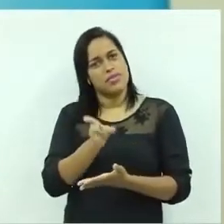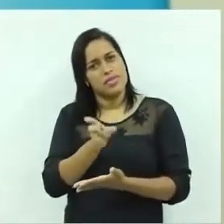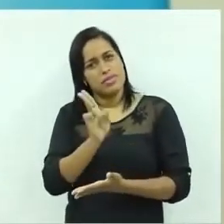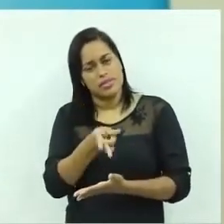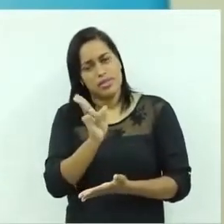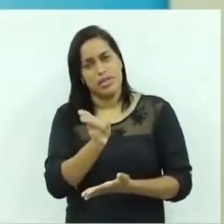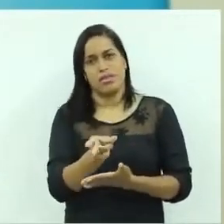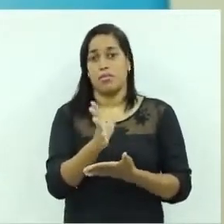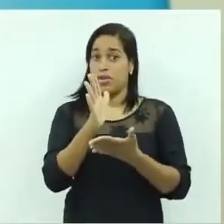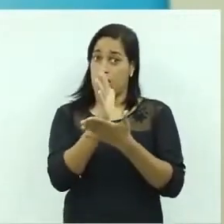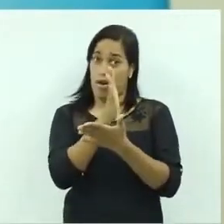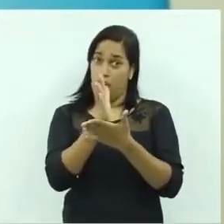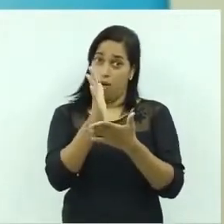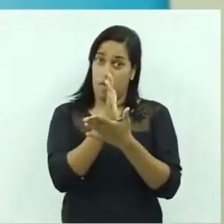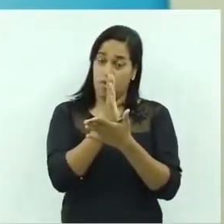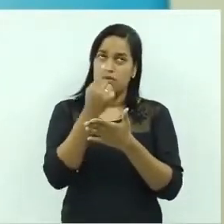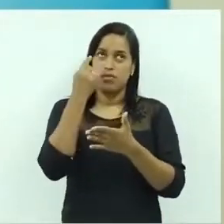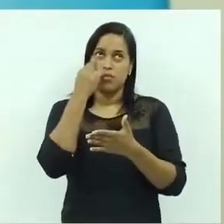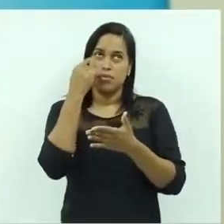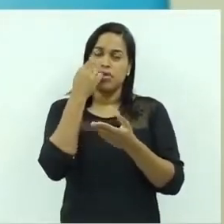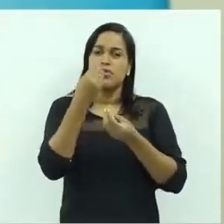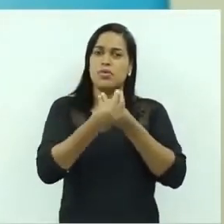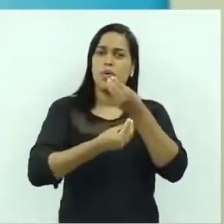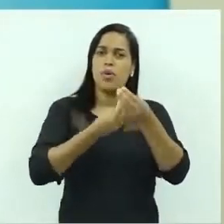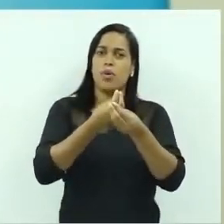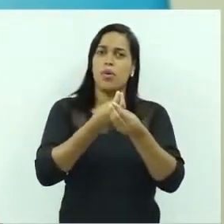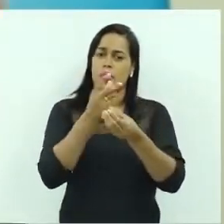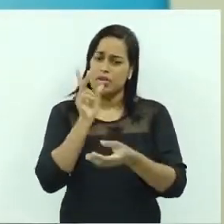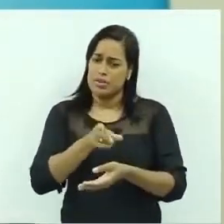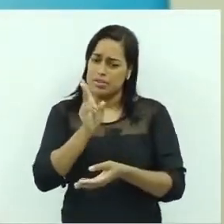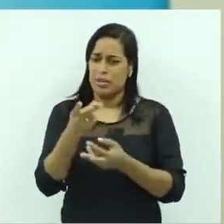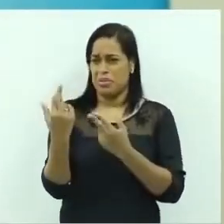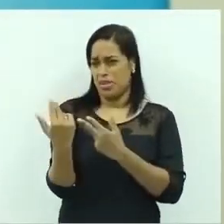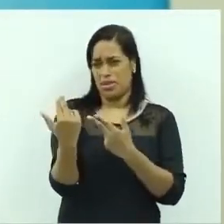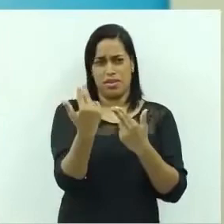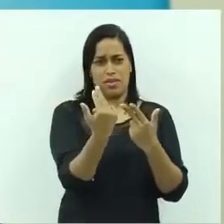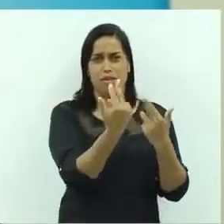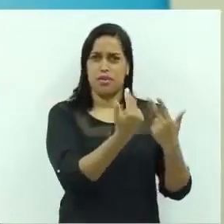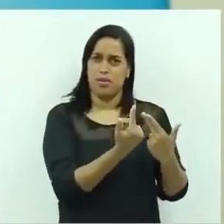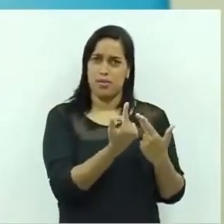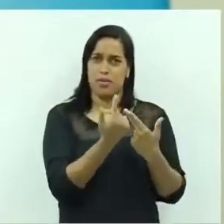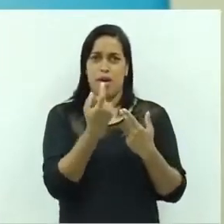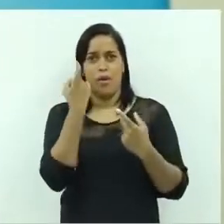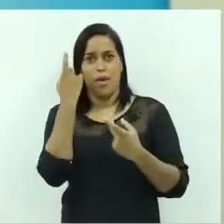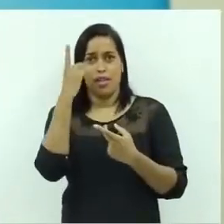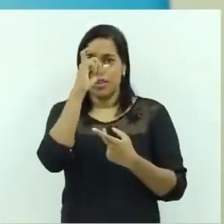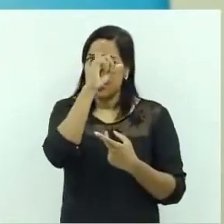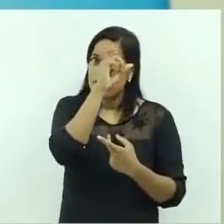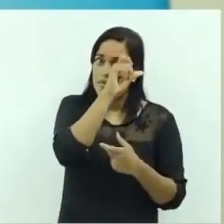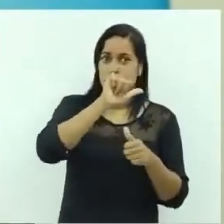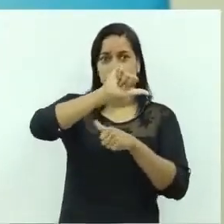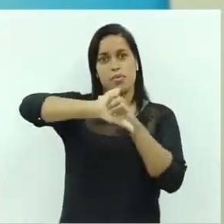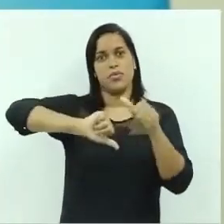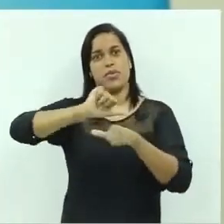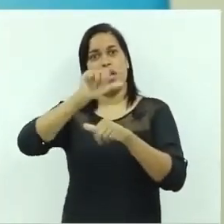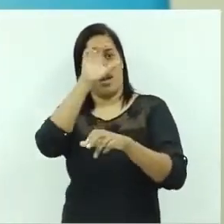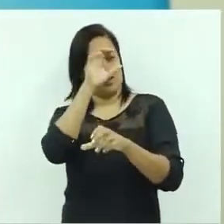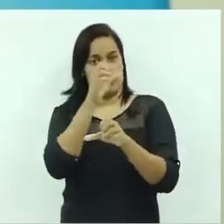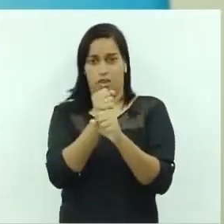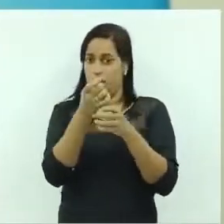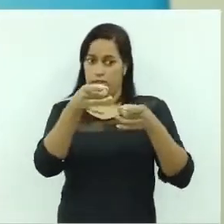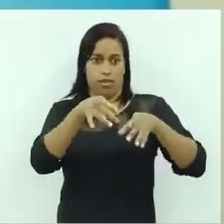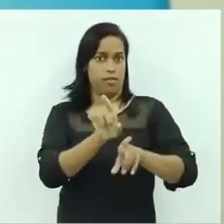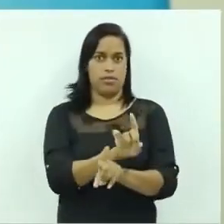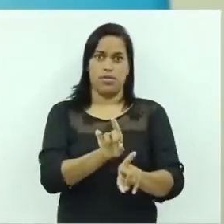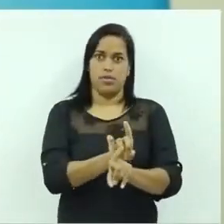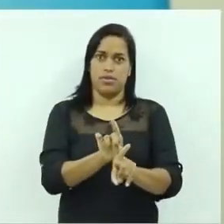mesmo jeito. E alguns chegam a ponto até de dizer, mas sempre foi desse jeito, mas é complicado mudar, mas meu chefe não deixa.